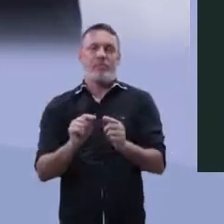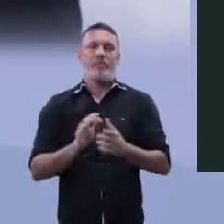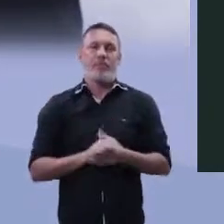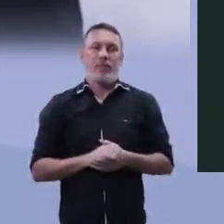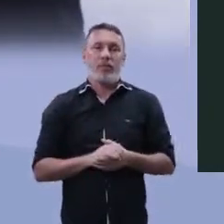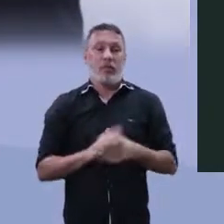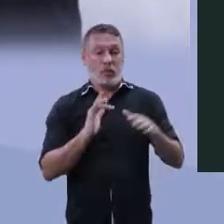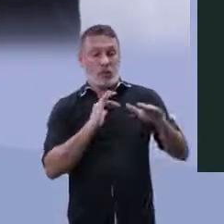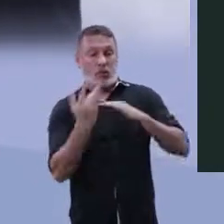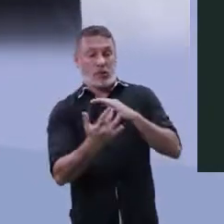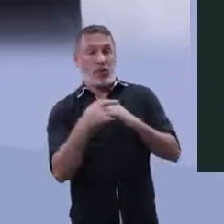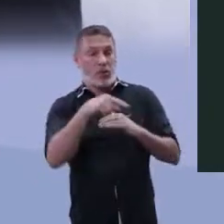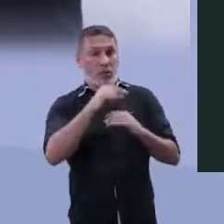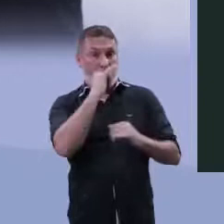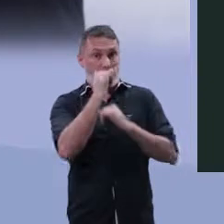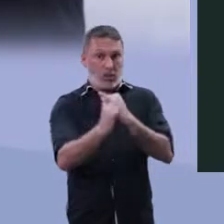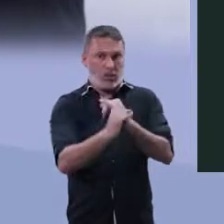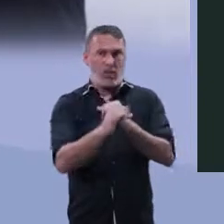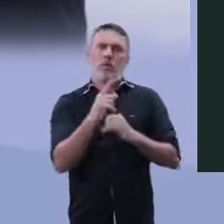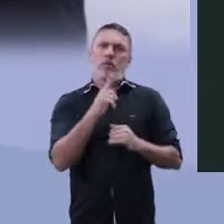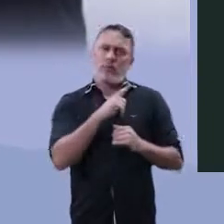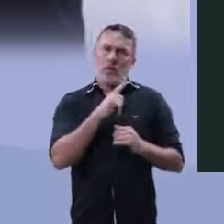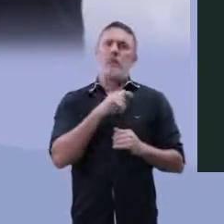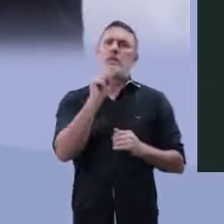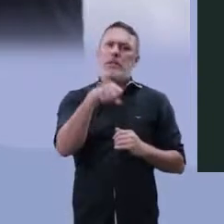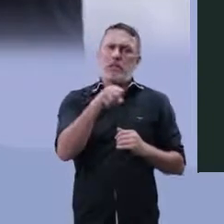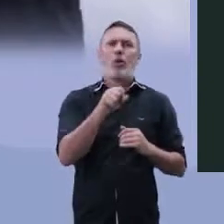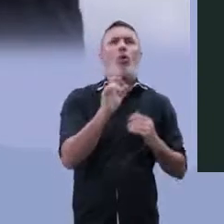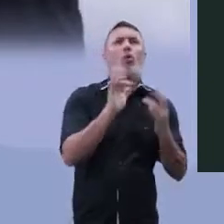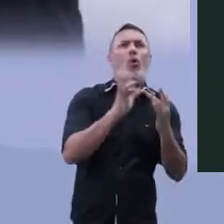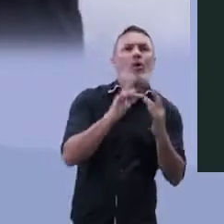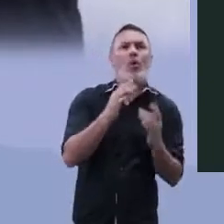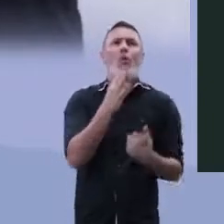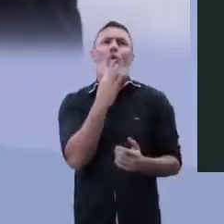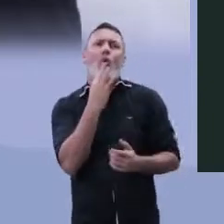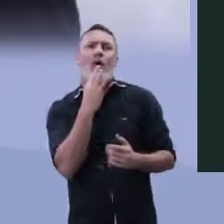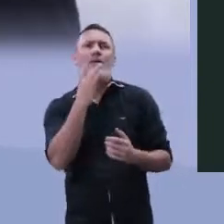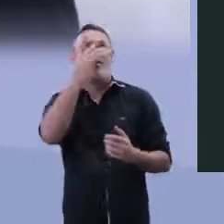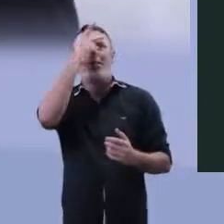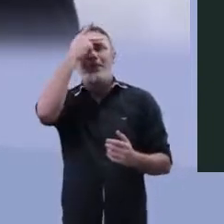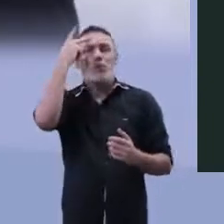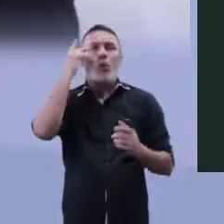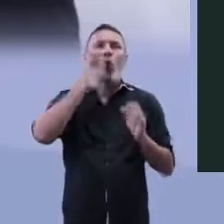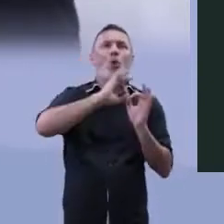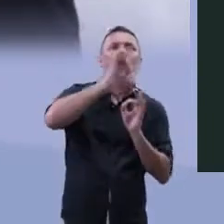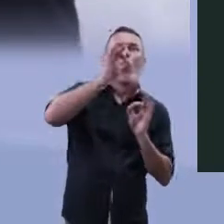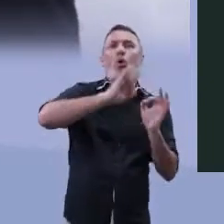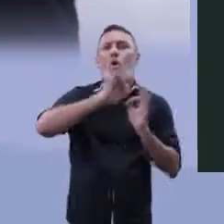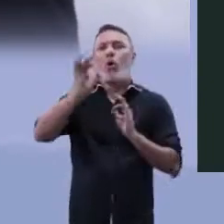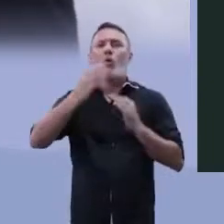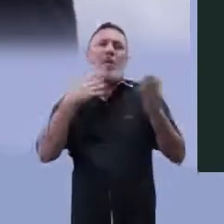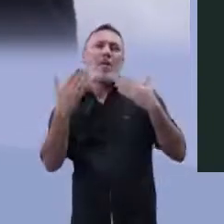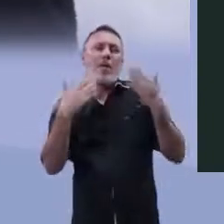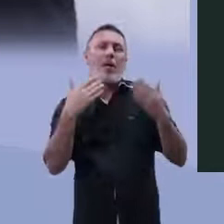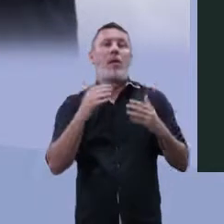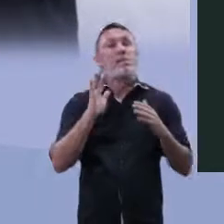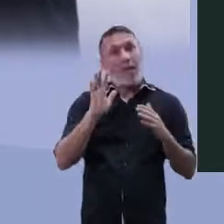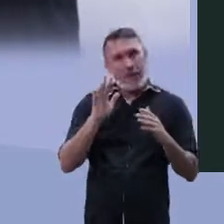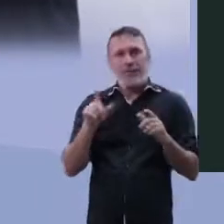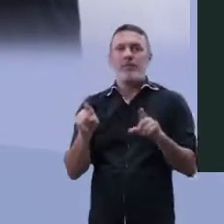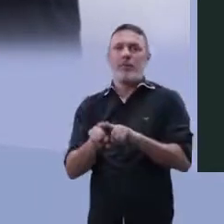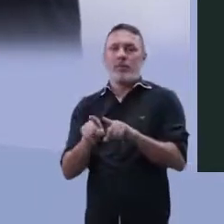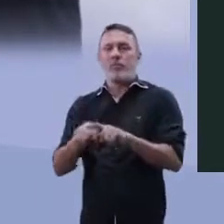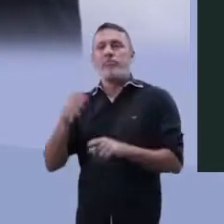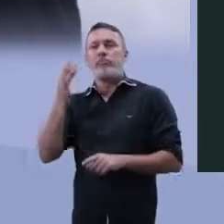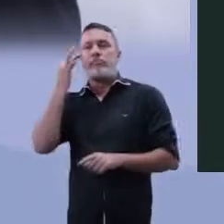Então, as redes sociais apoiadas na internet, elas, da mesma maneira que elas podem contribuir sim para uma aproximação, mas